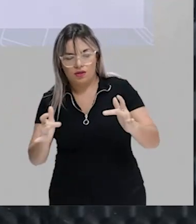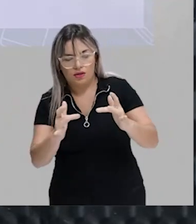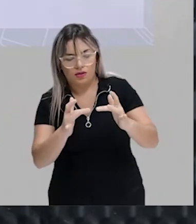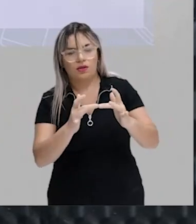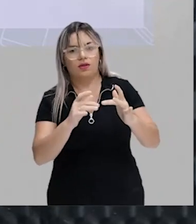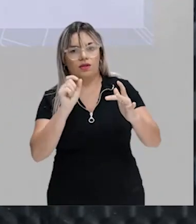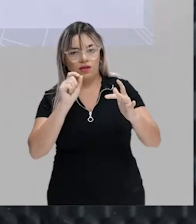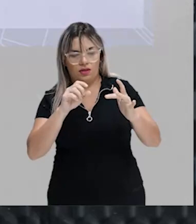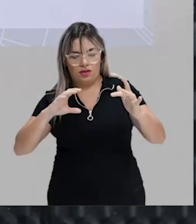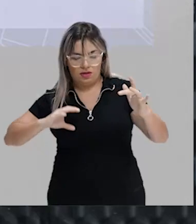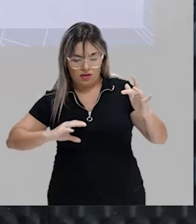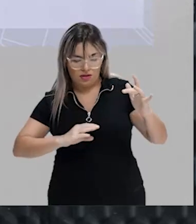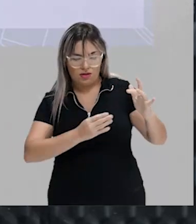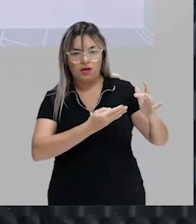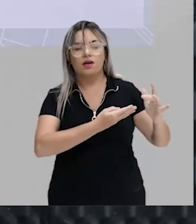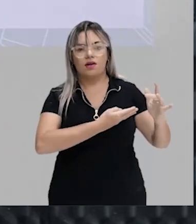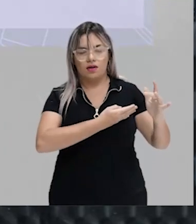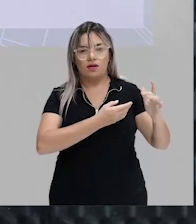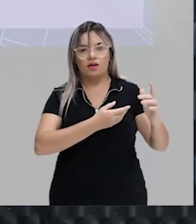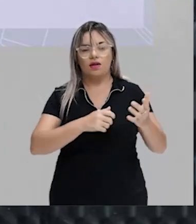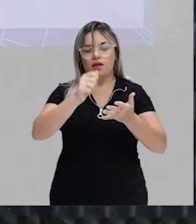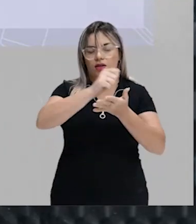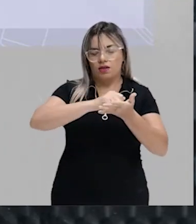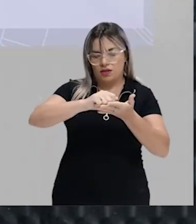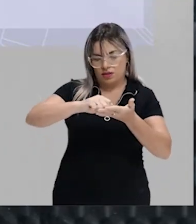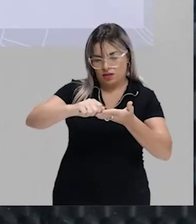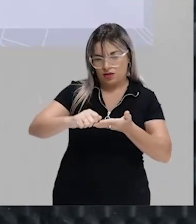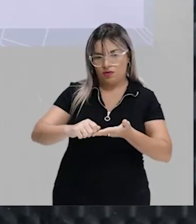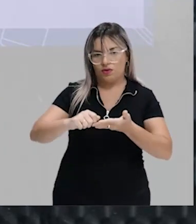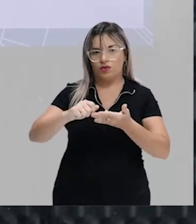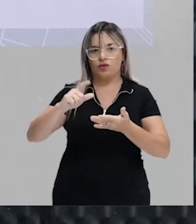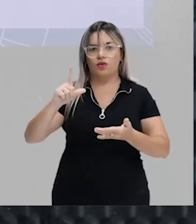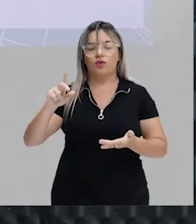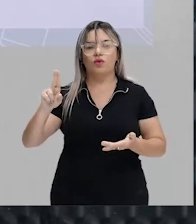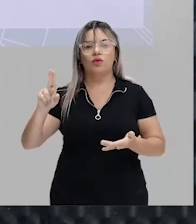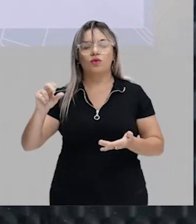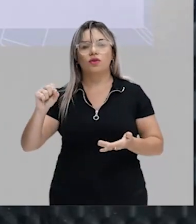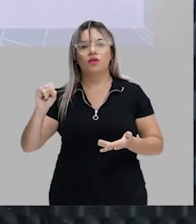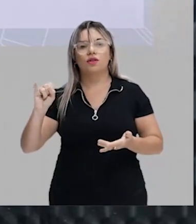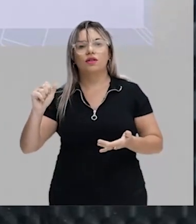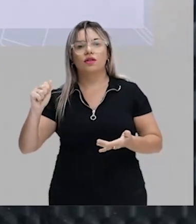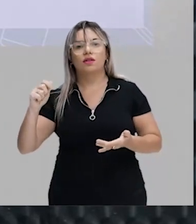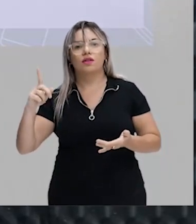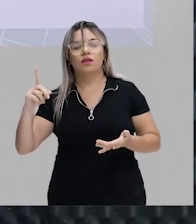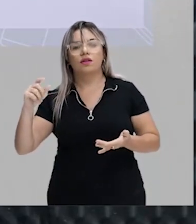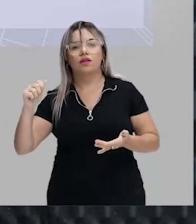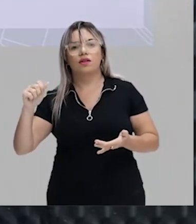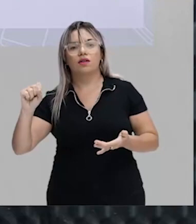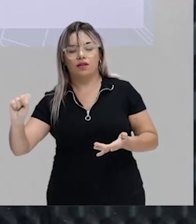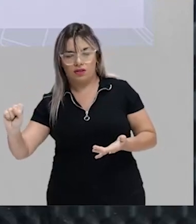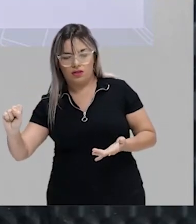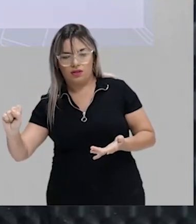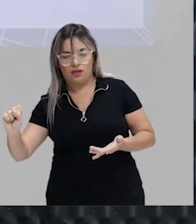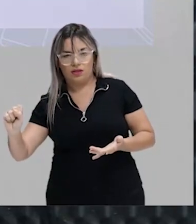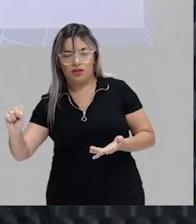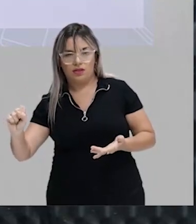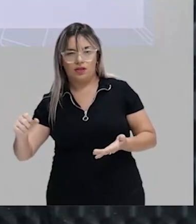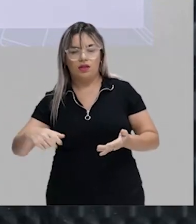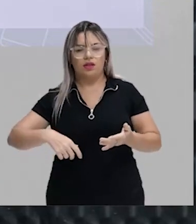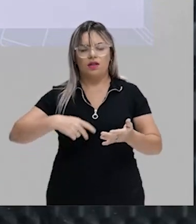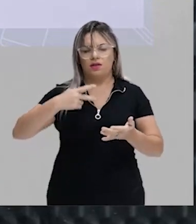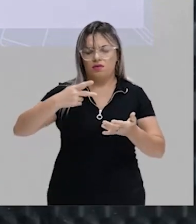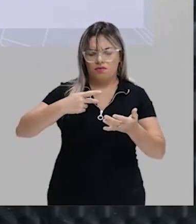que narra a trajetória do navegador Vasco da Gama,